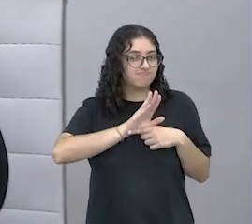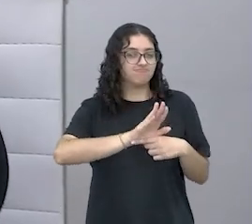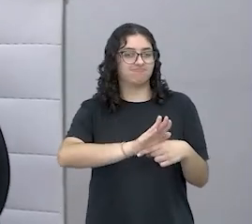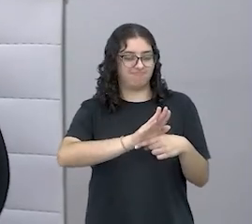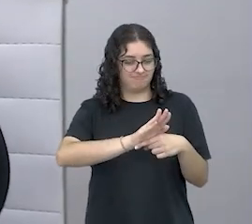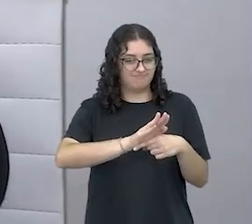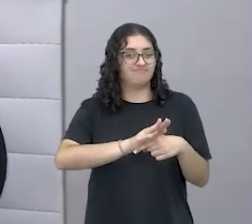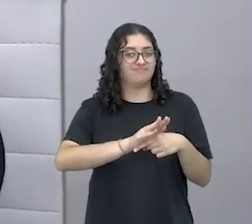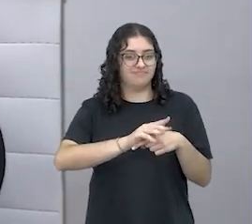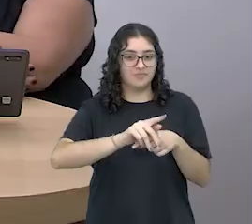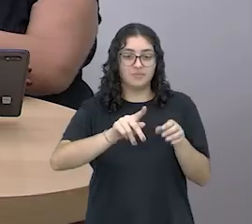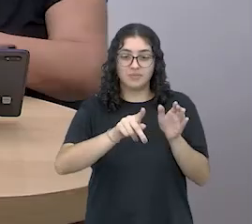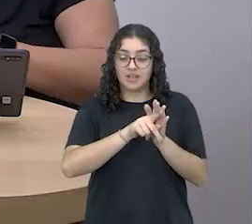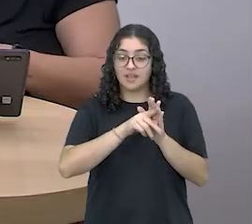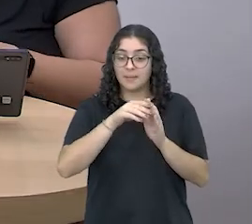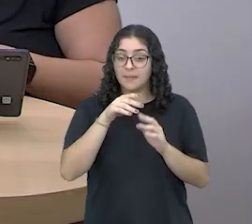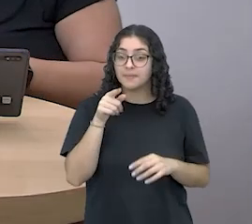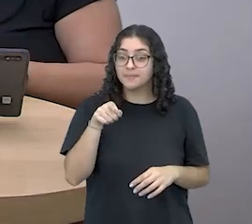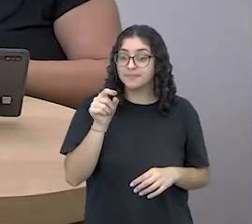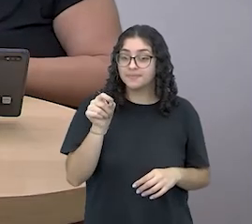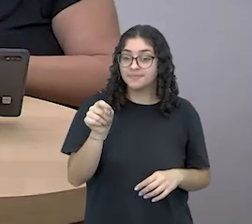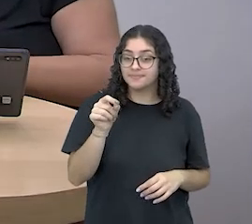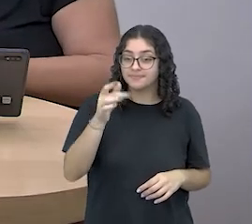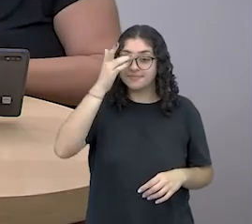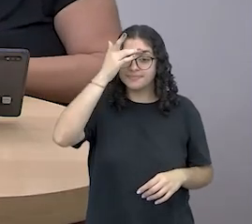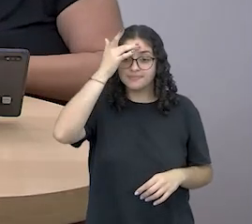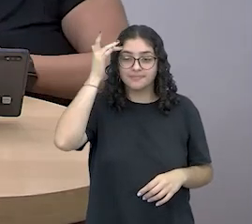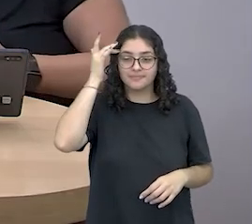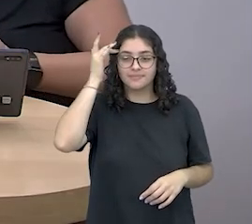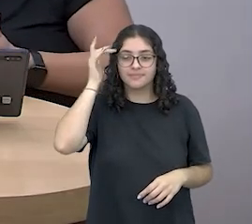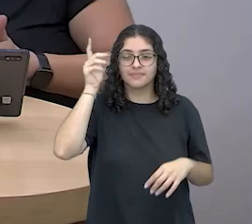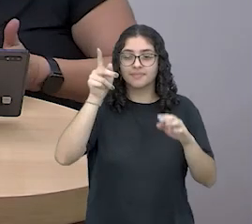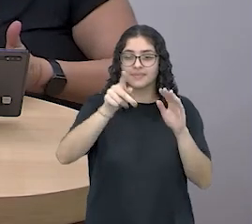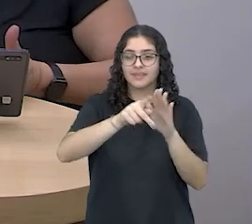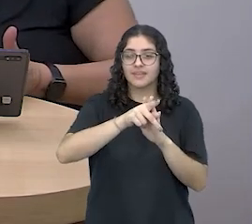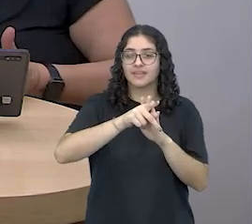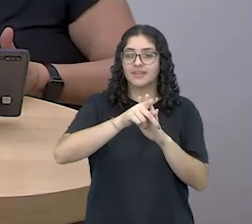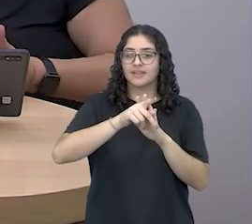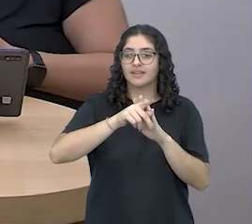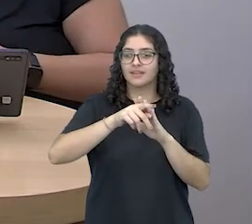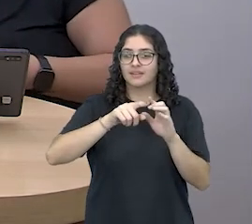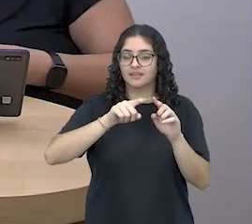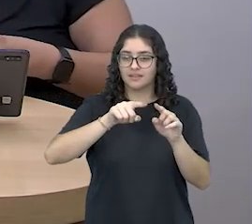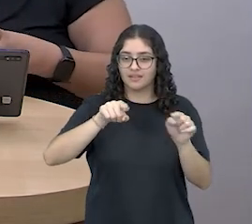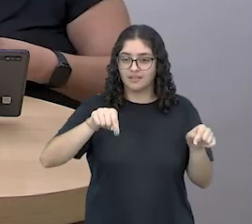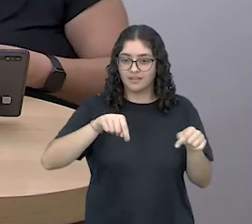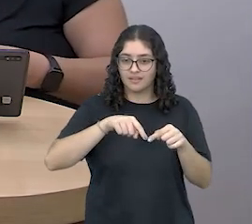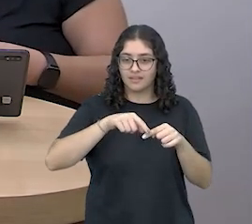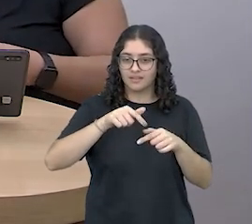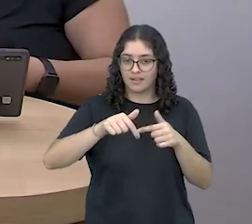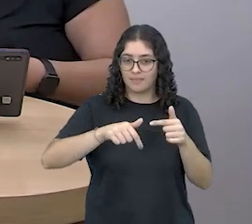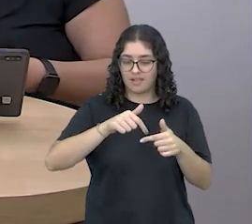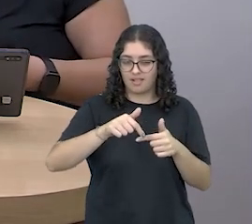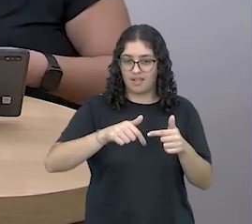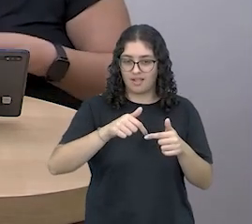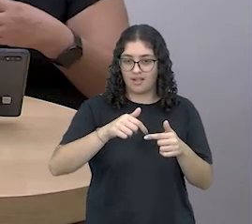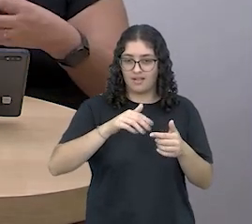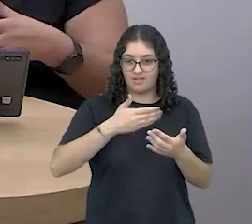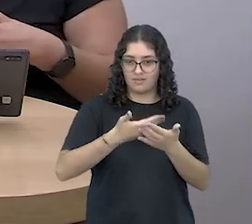aí para a galera, principalmente pessoal que da classe regular, né, os polivalentes,